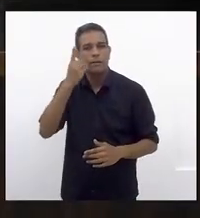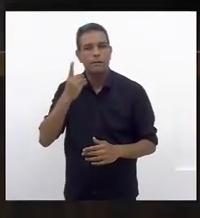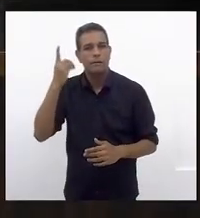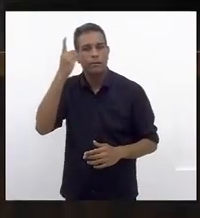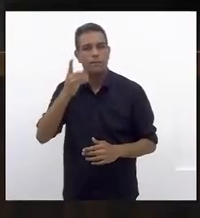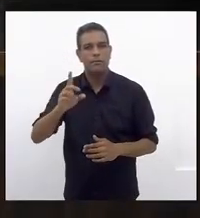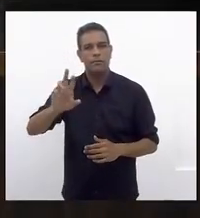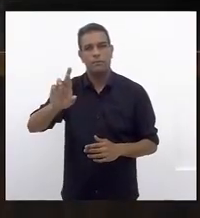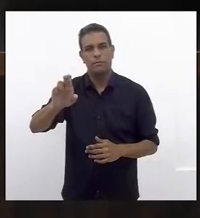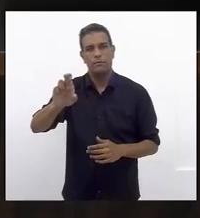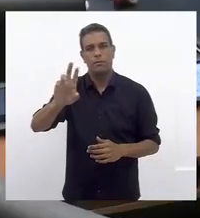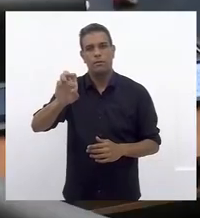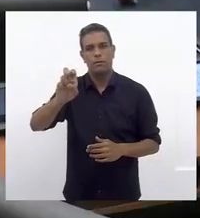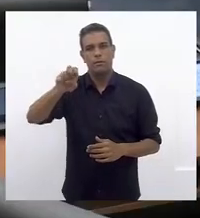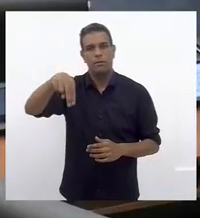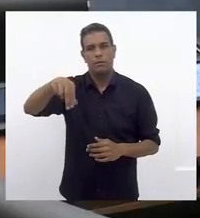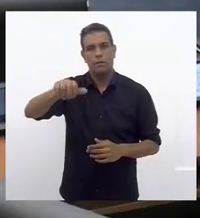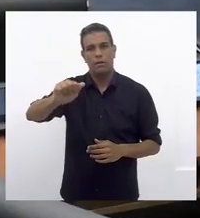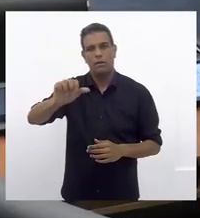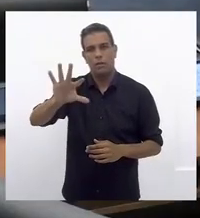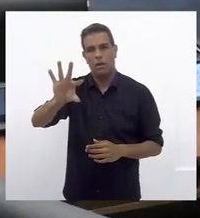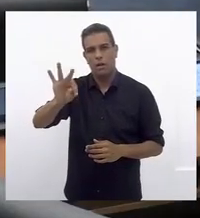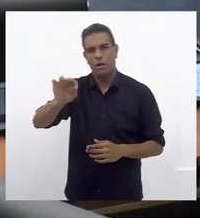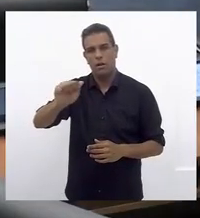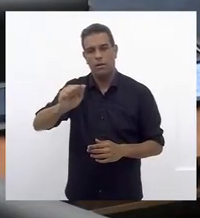deputada Renata.